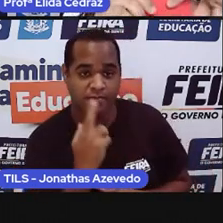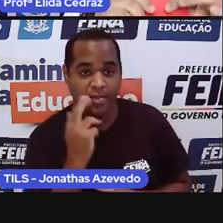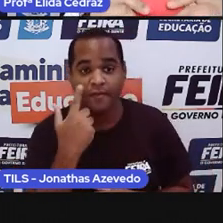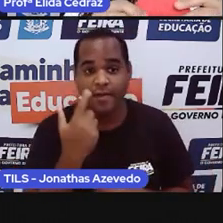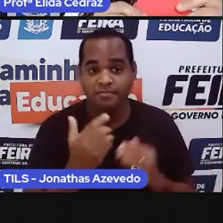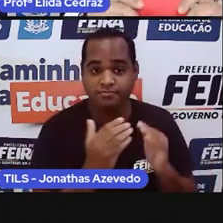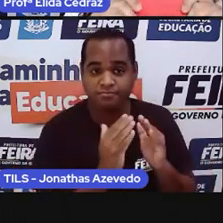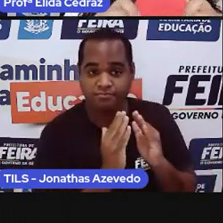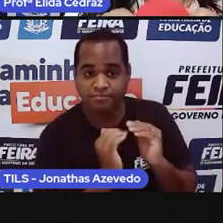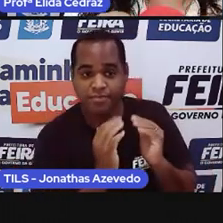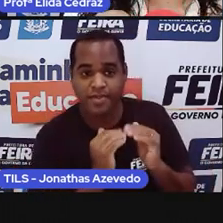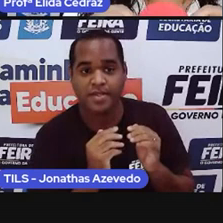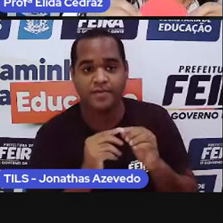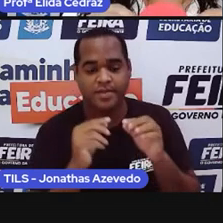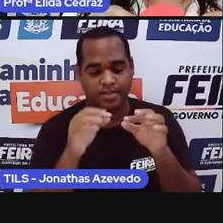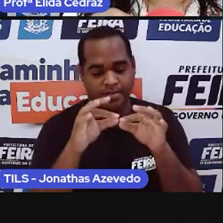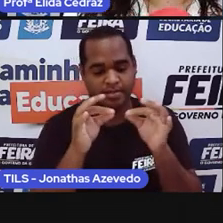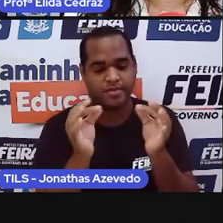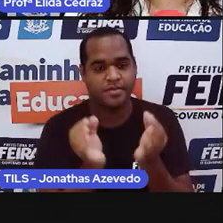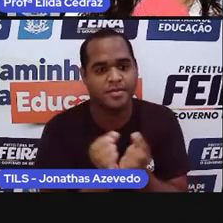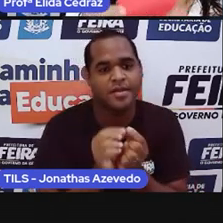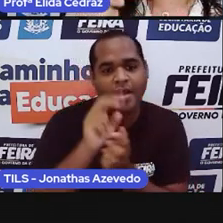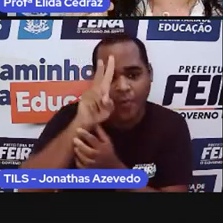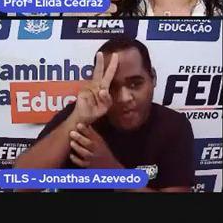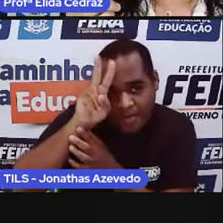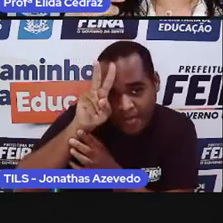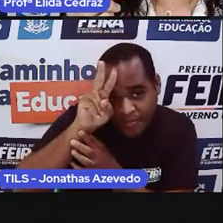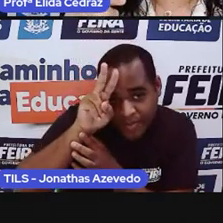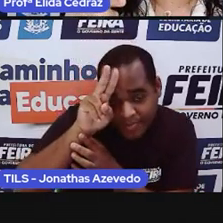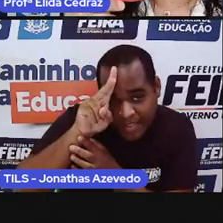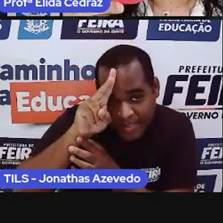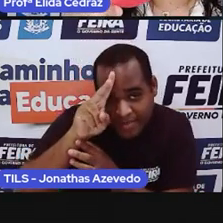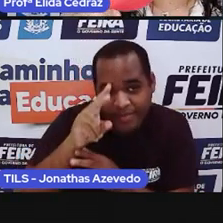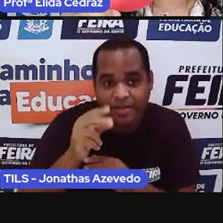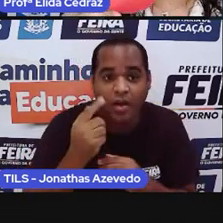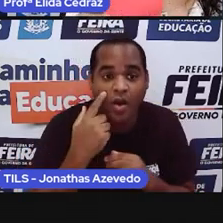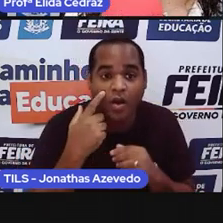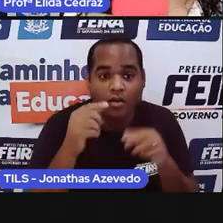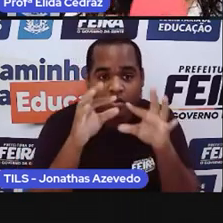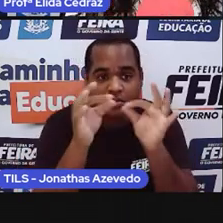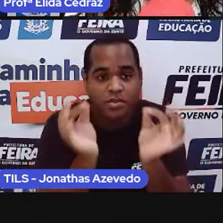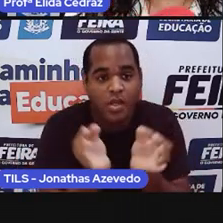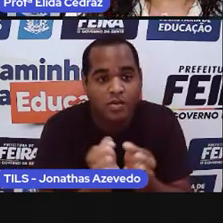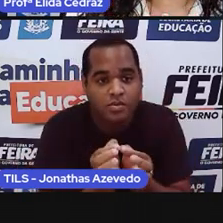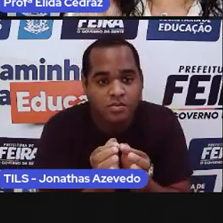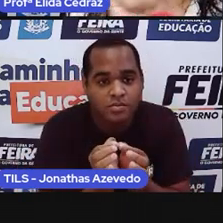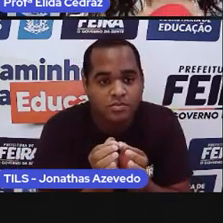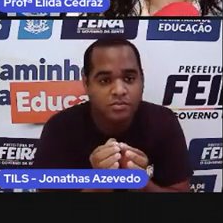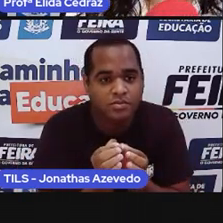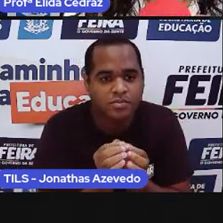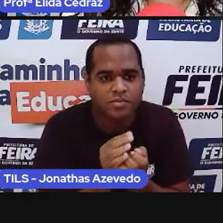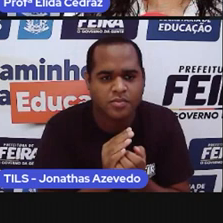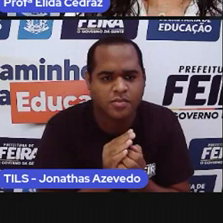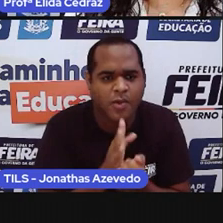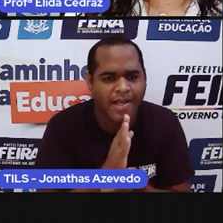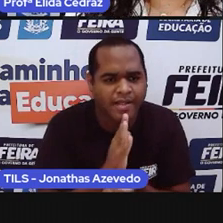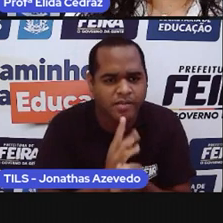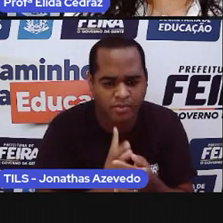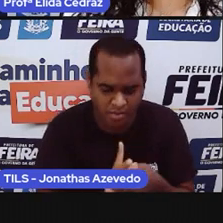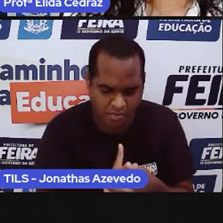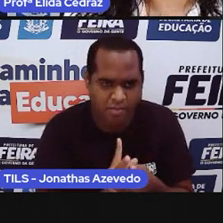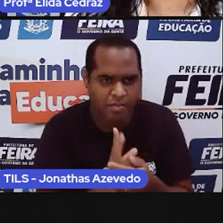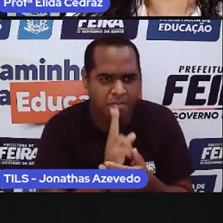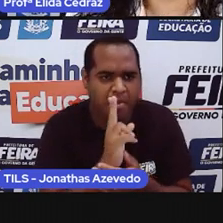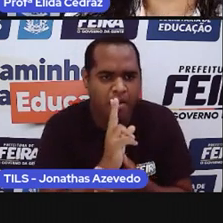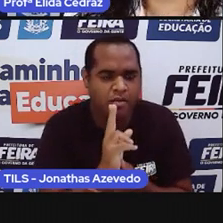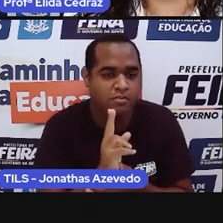para você fazer a dobradura de uma barata. Olha só, tá vendo o círculo? Quem não sabe cortar o círculo assim